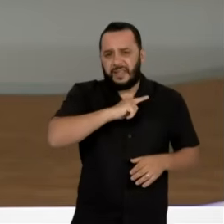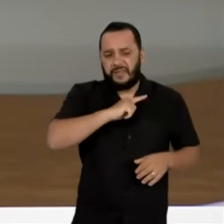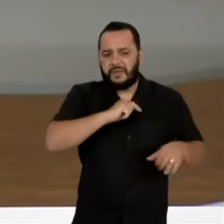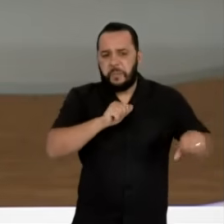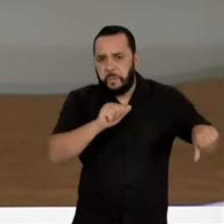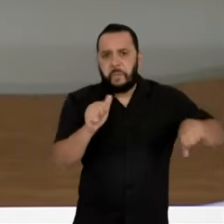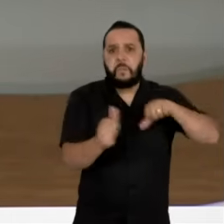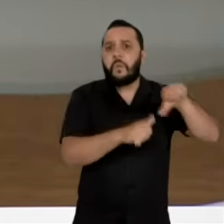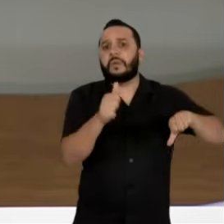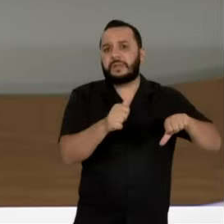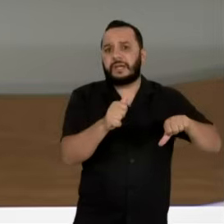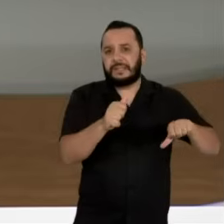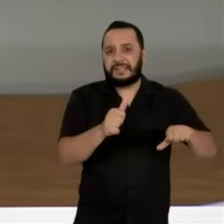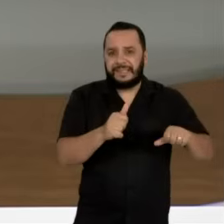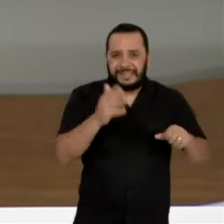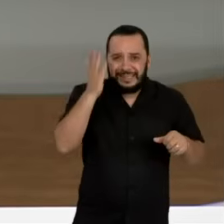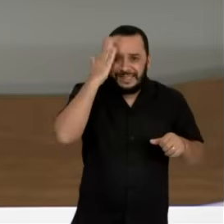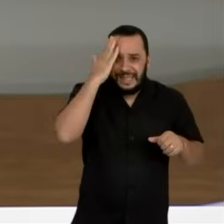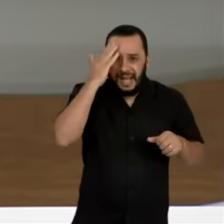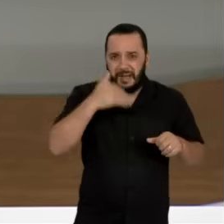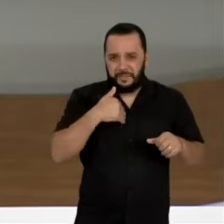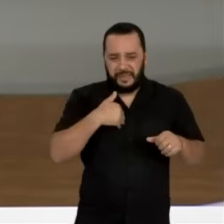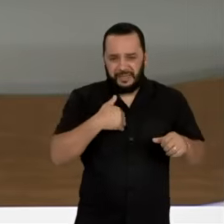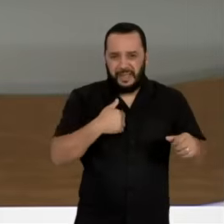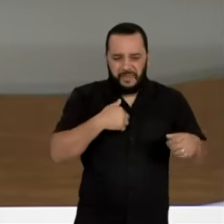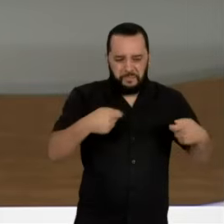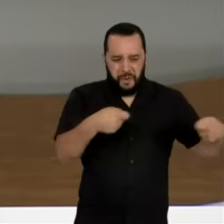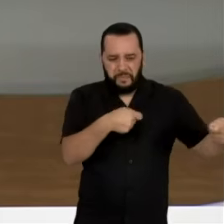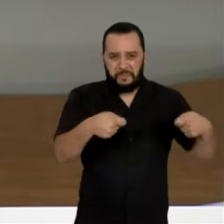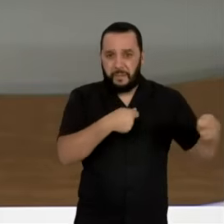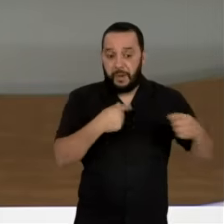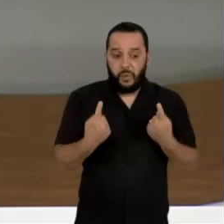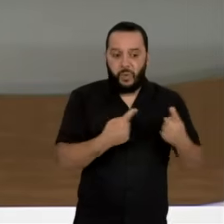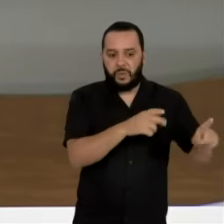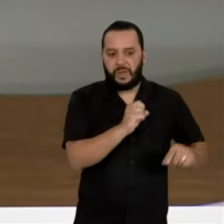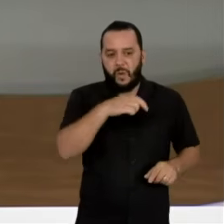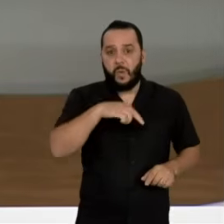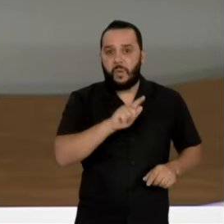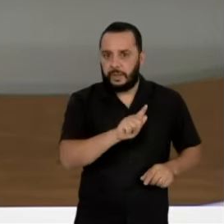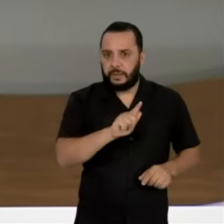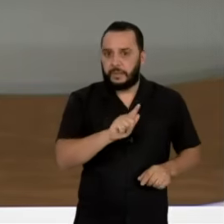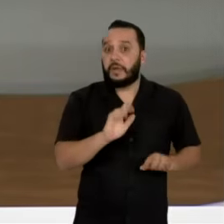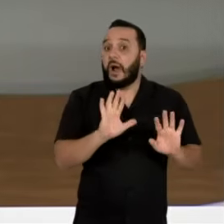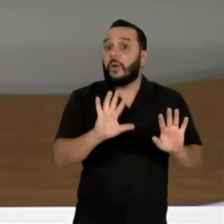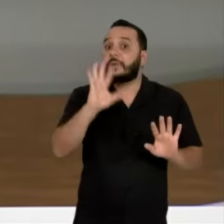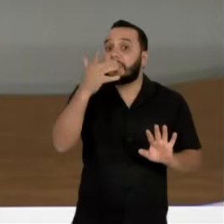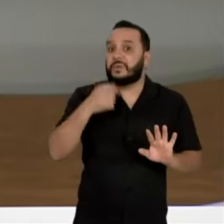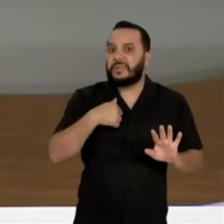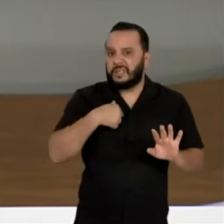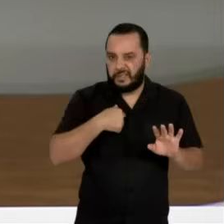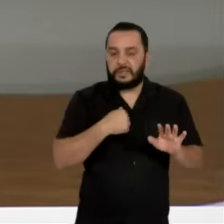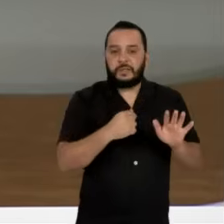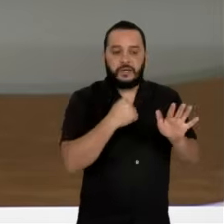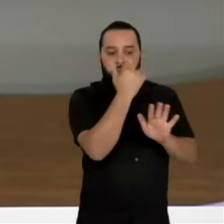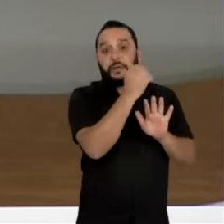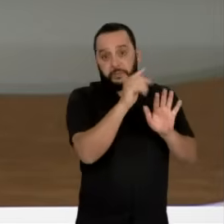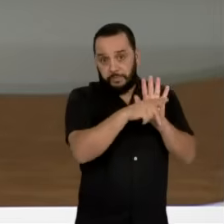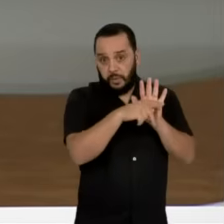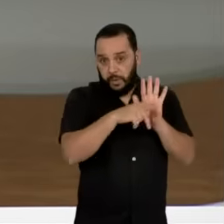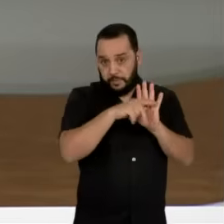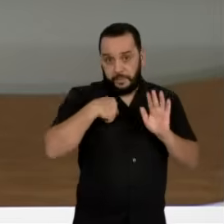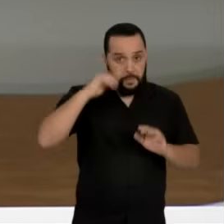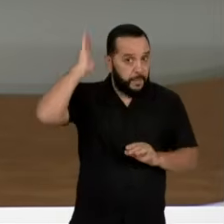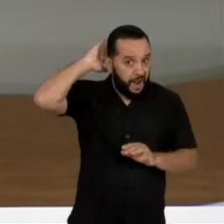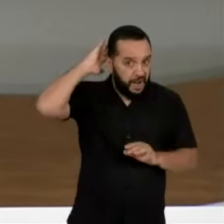de patamar na guerra às ONGs. Aos fatos. Um incêndio devastou áreas de Alter do Chão, no